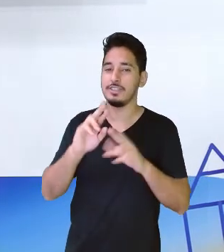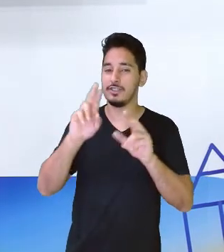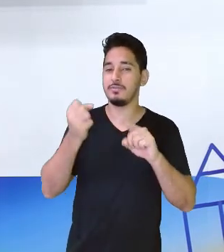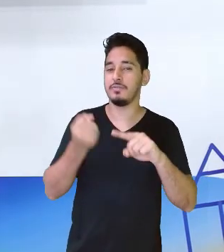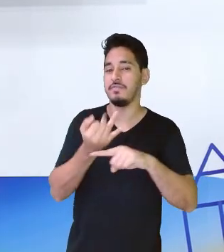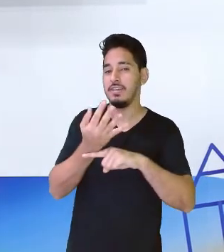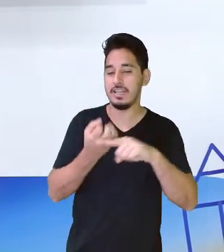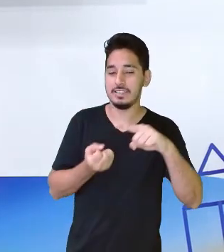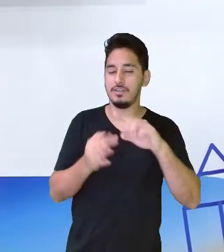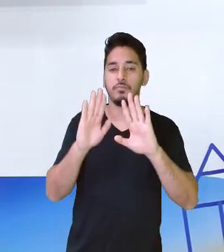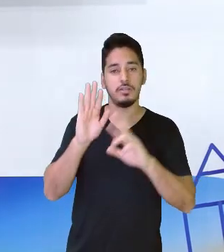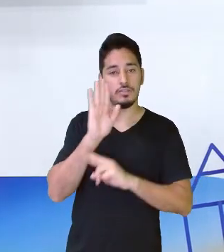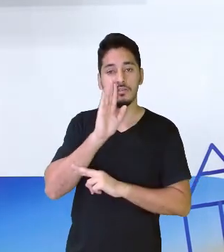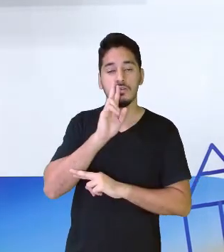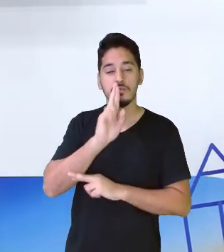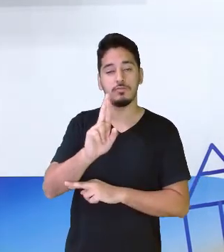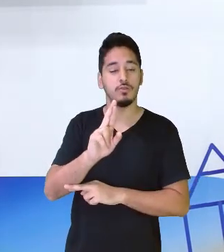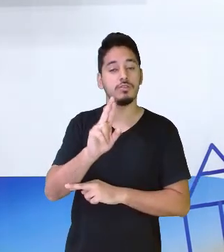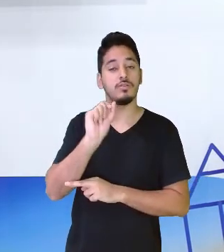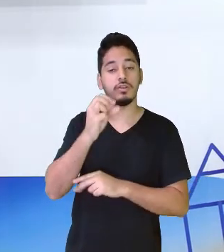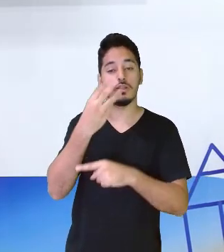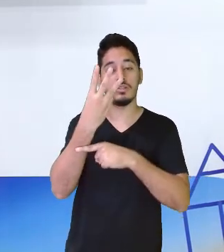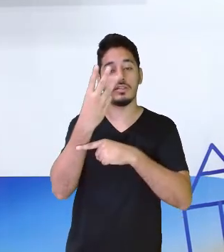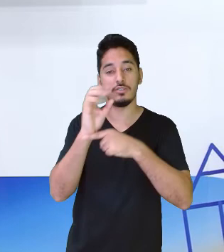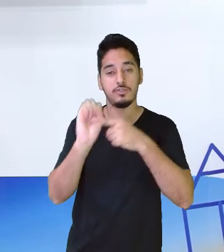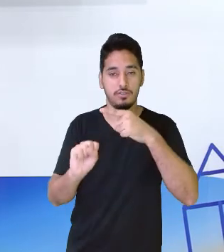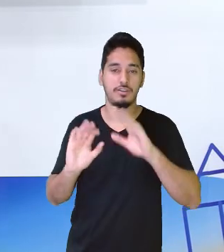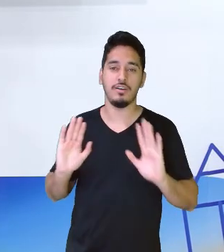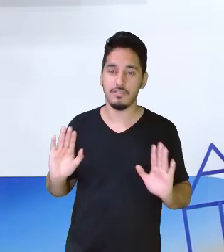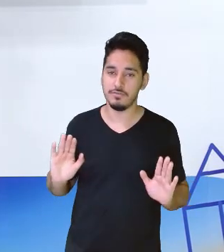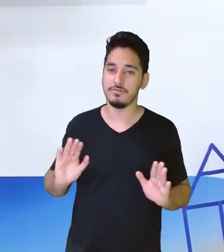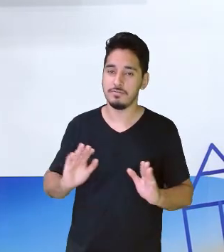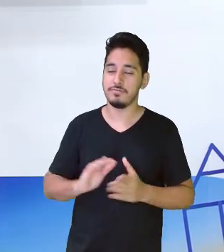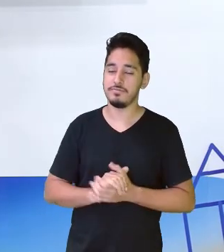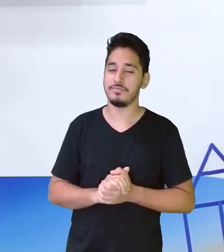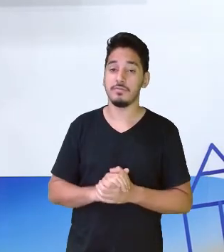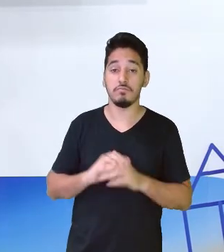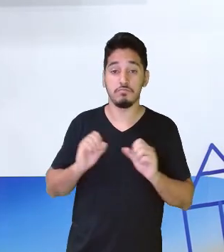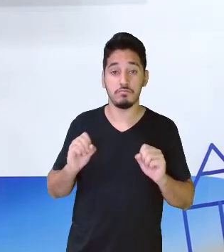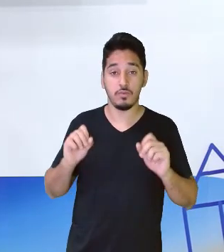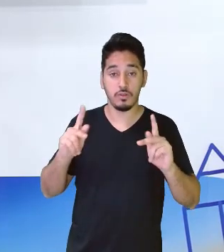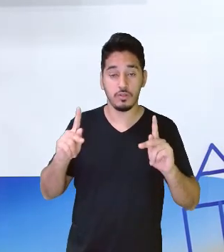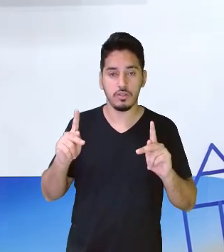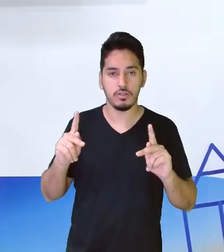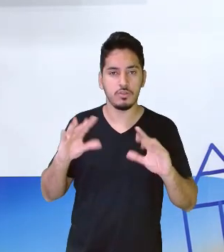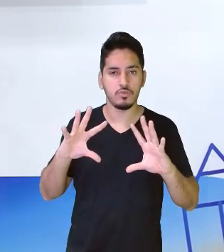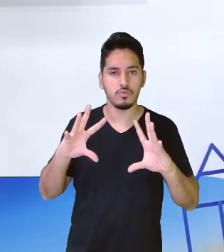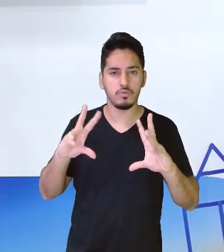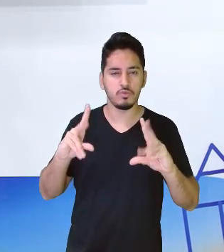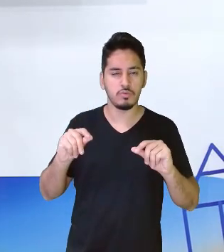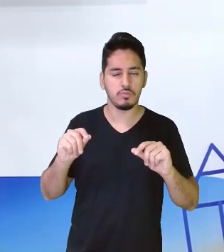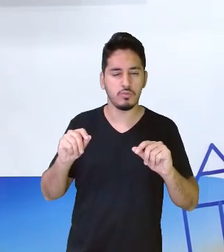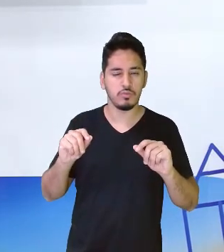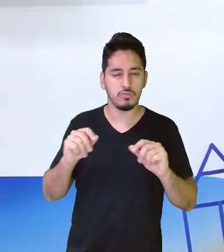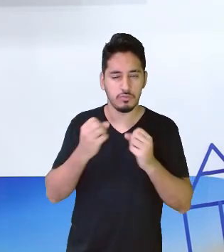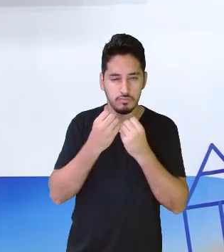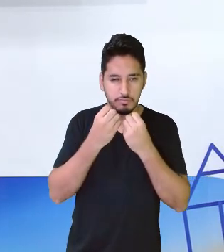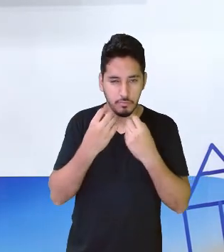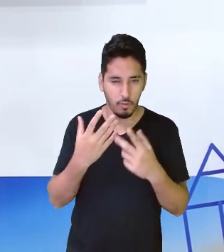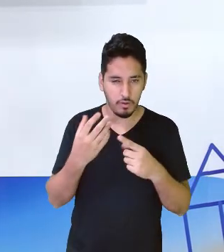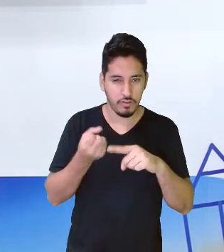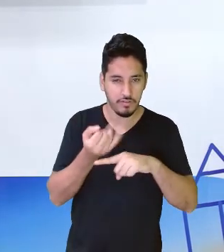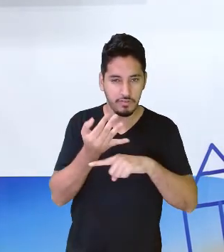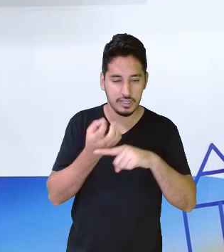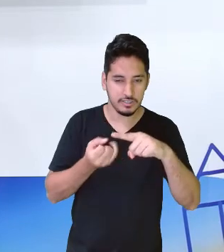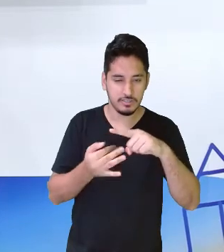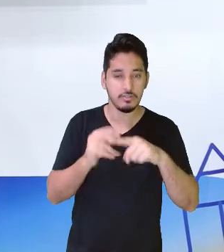à fração, mas a resposta é clara, 3/8. Beleza? Tá todo mundo fera em fração? A